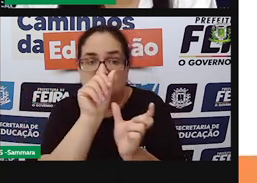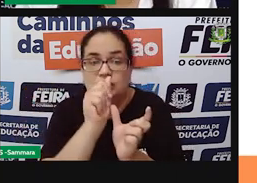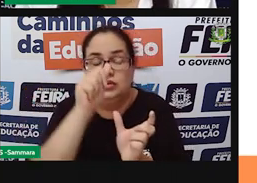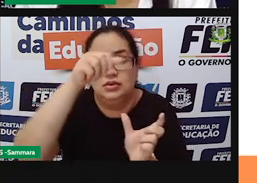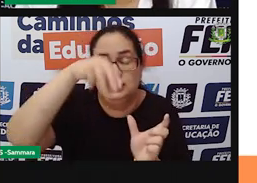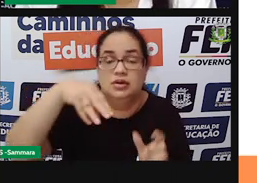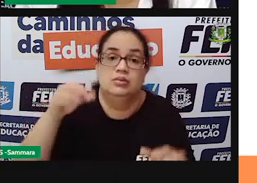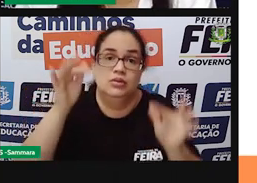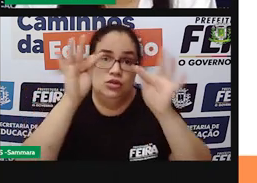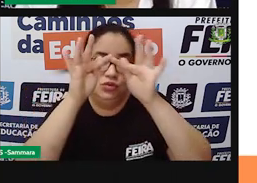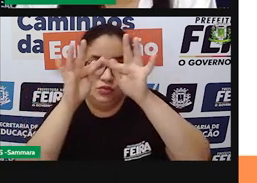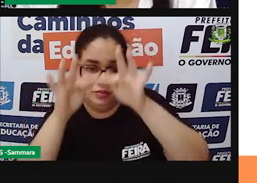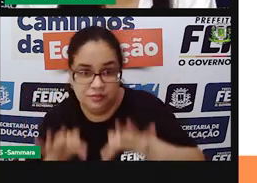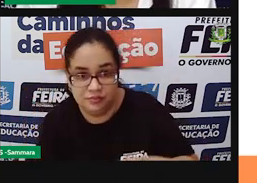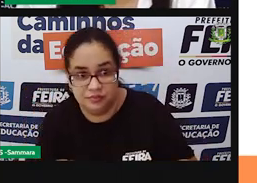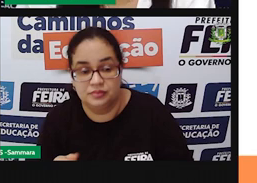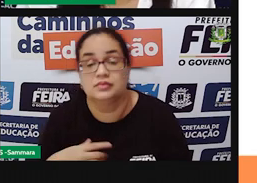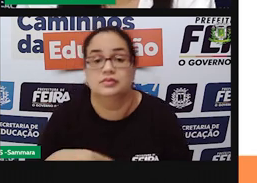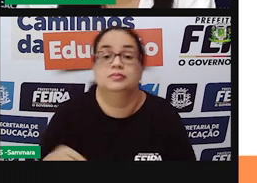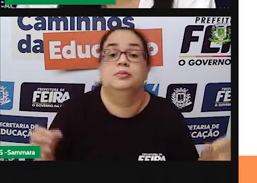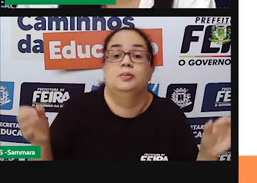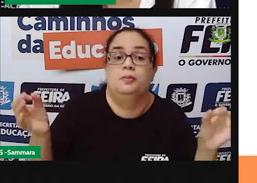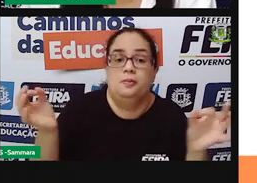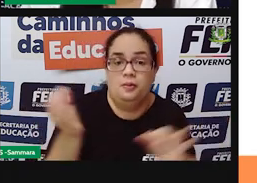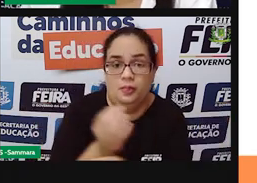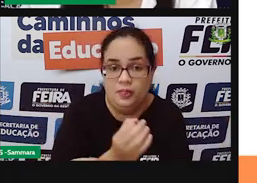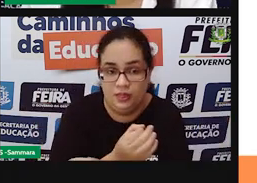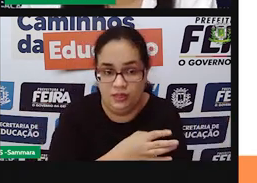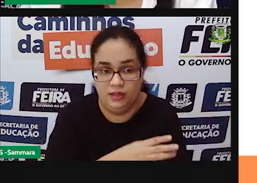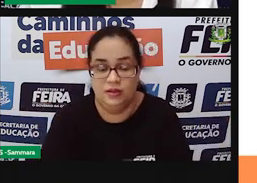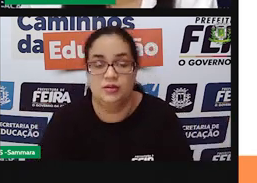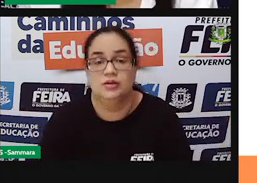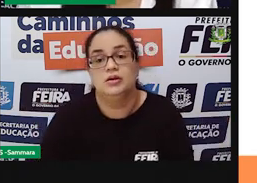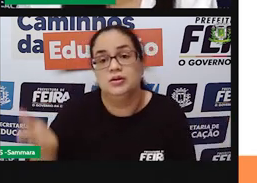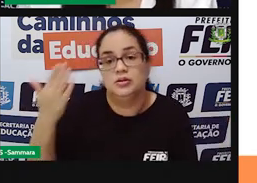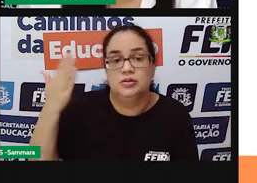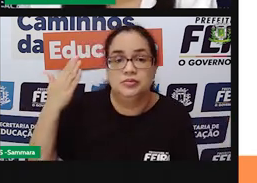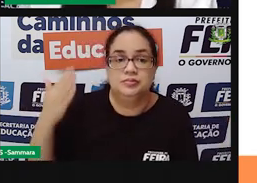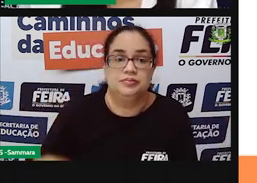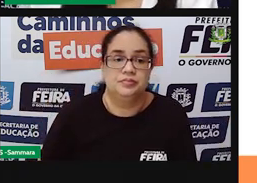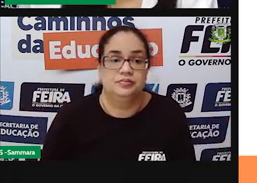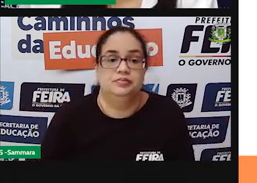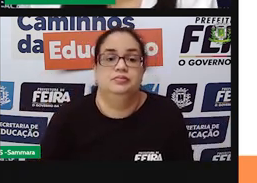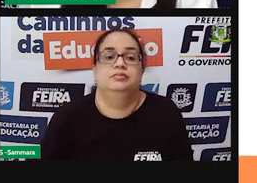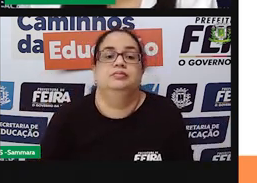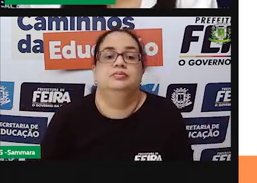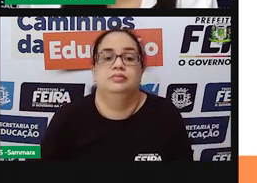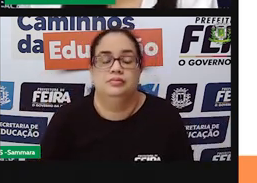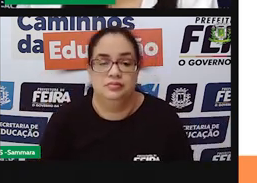final, representando aí essa terminação que indica passado.